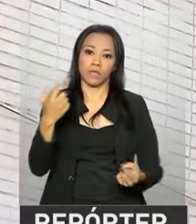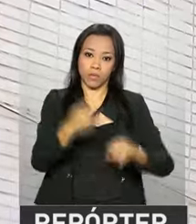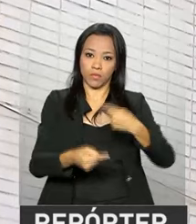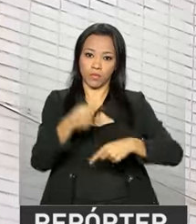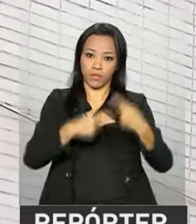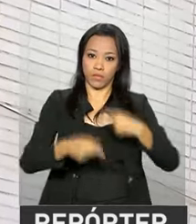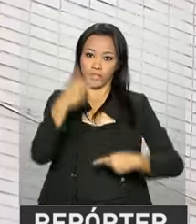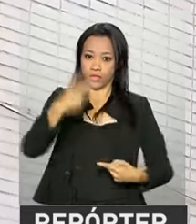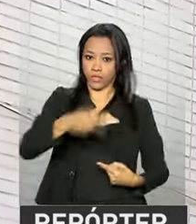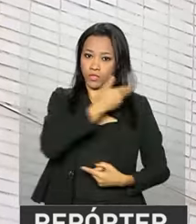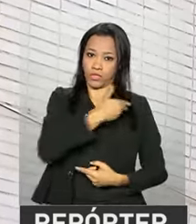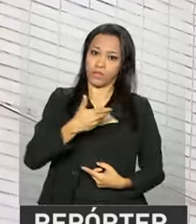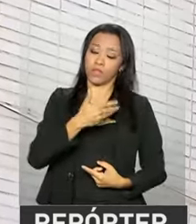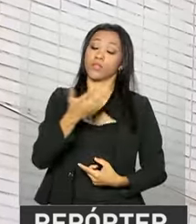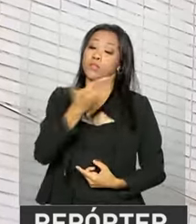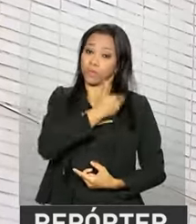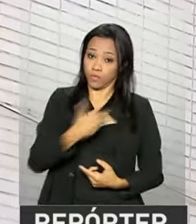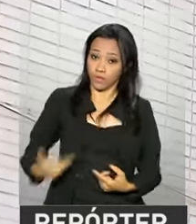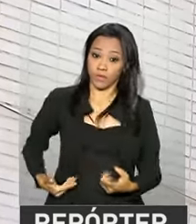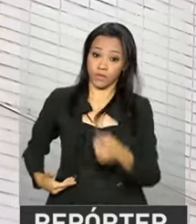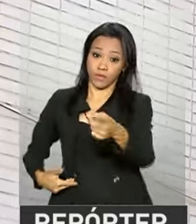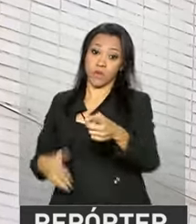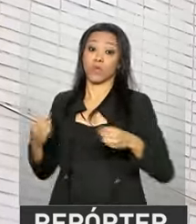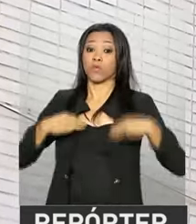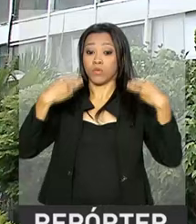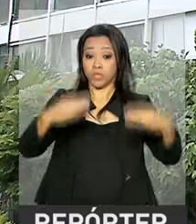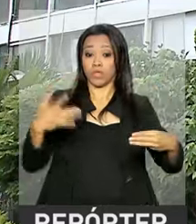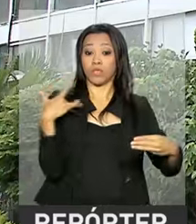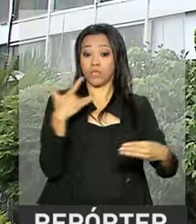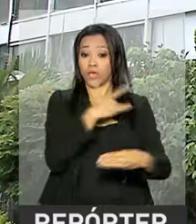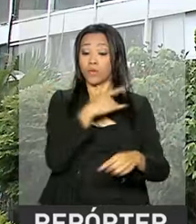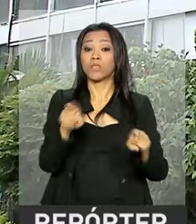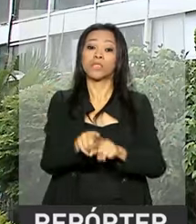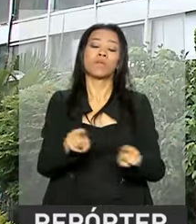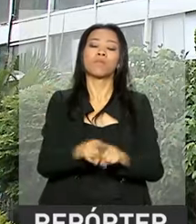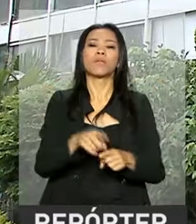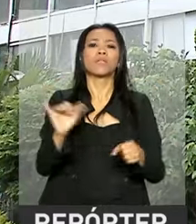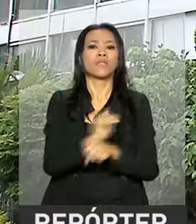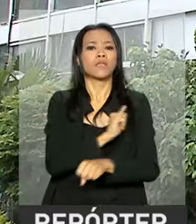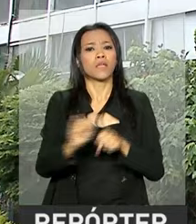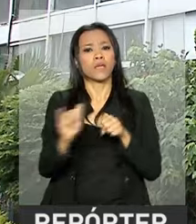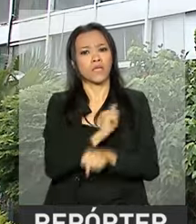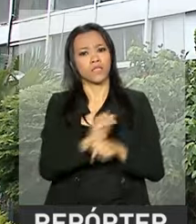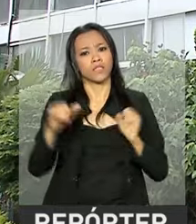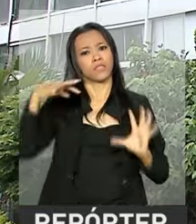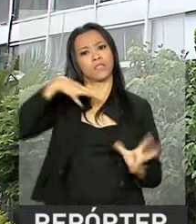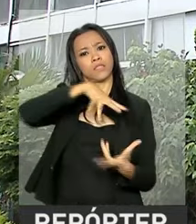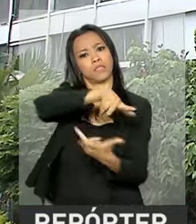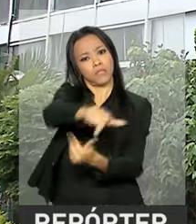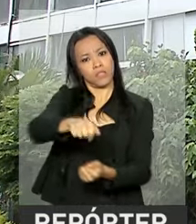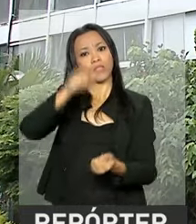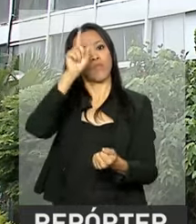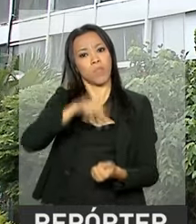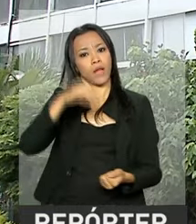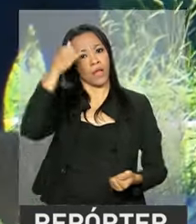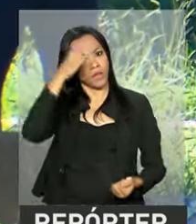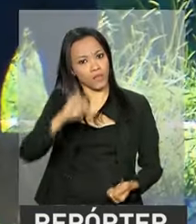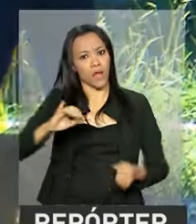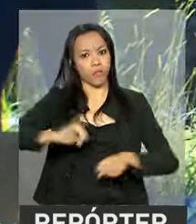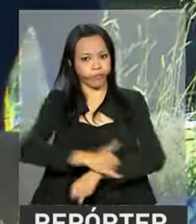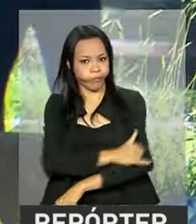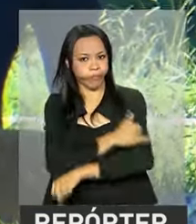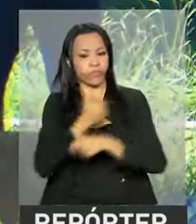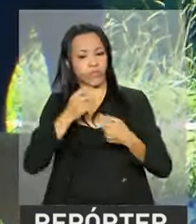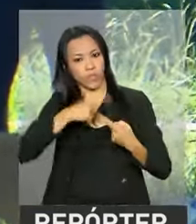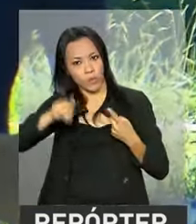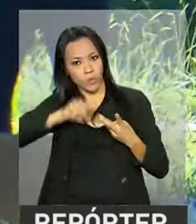O Ministério da Saúde também adotou metas internacionais para frear o crescimento do excesso de peso e da obesidade. O